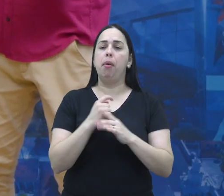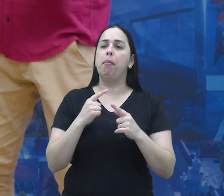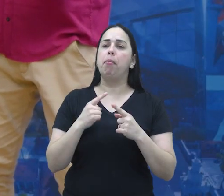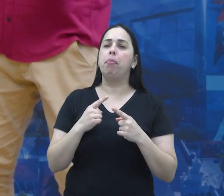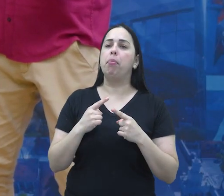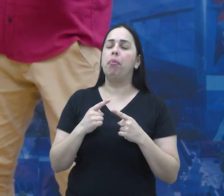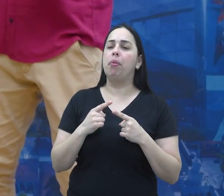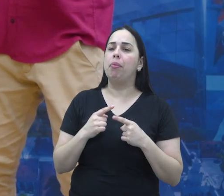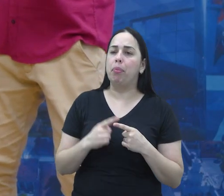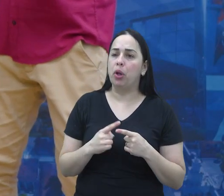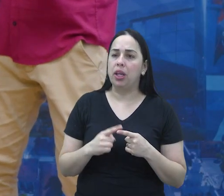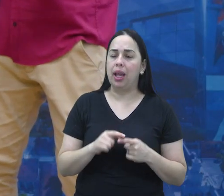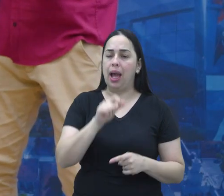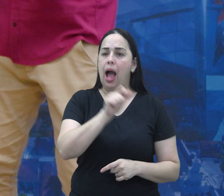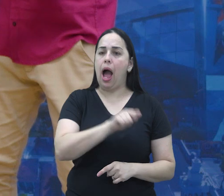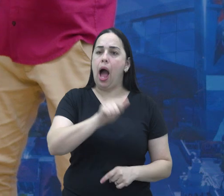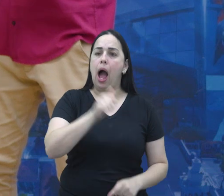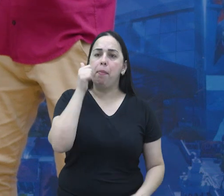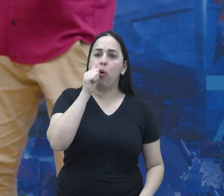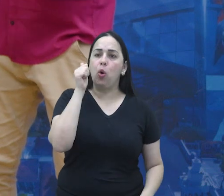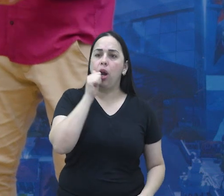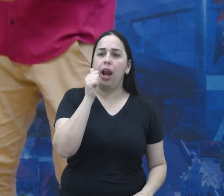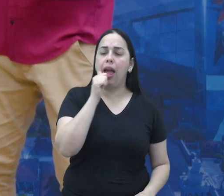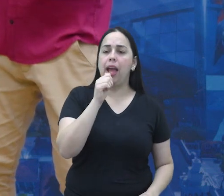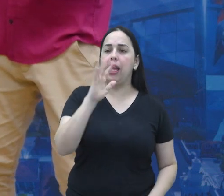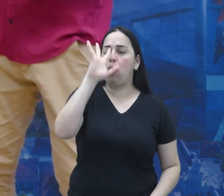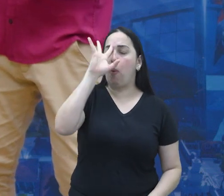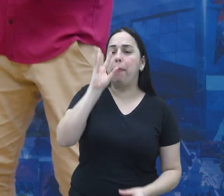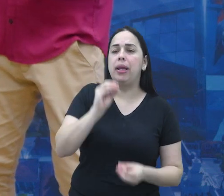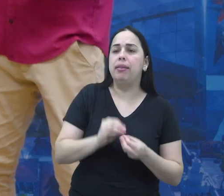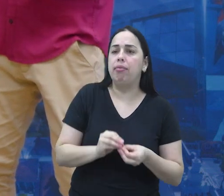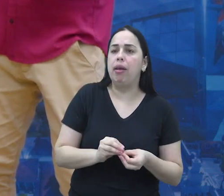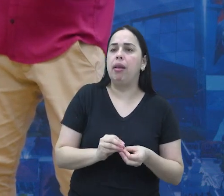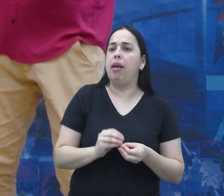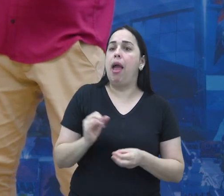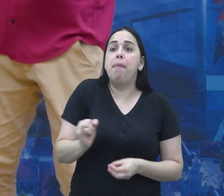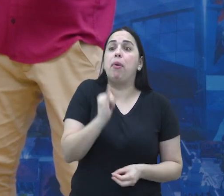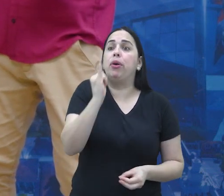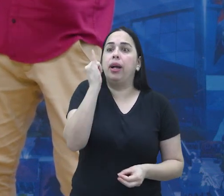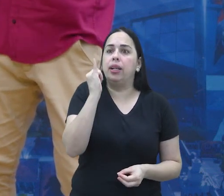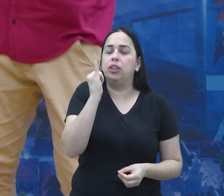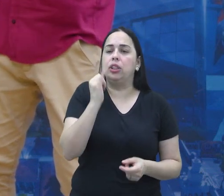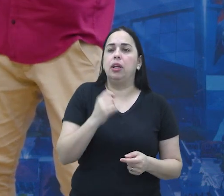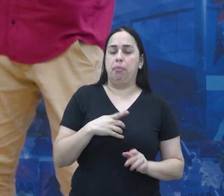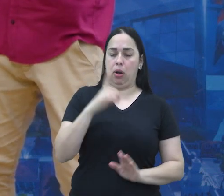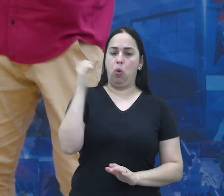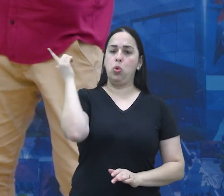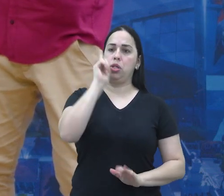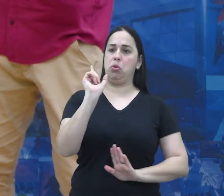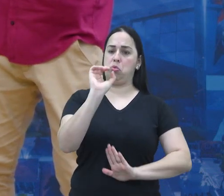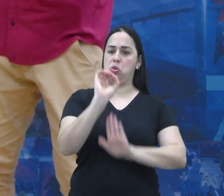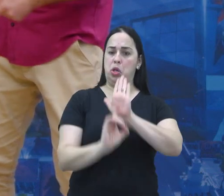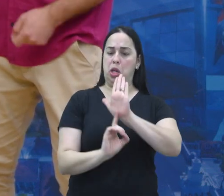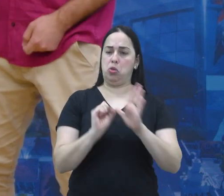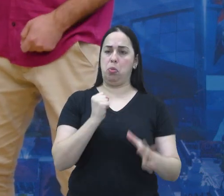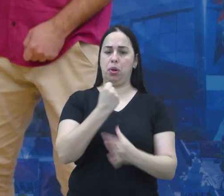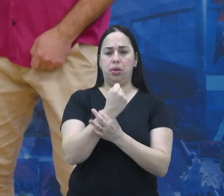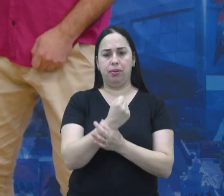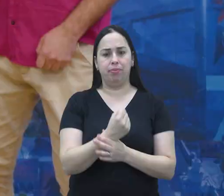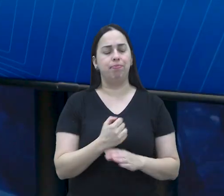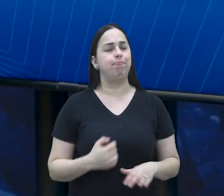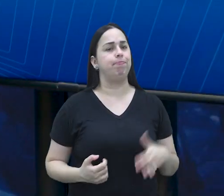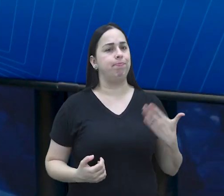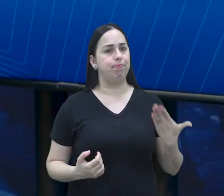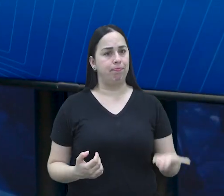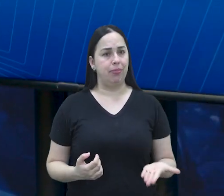das mulheres terem acesso e conhecimento à medida protetiva, né? Para elas poderem exercer esse direito também de proteção?